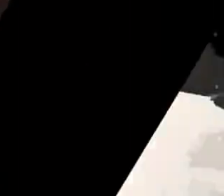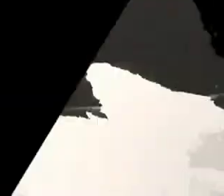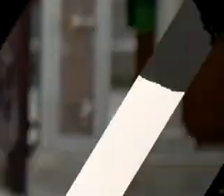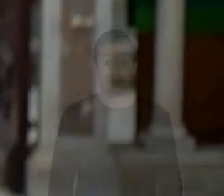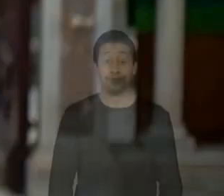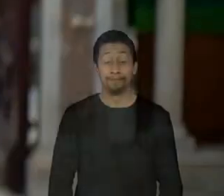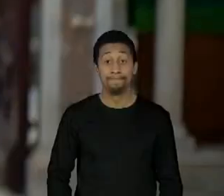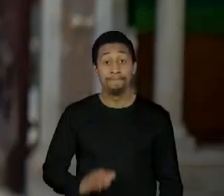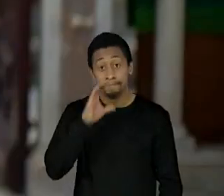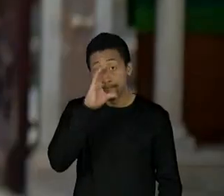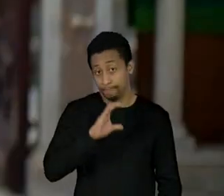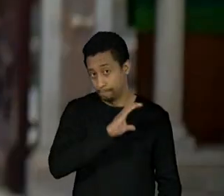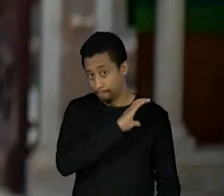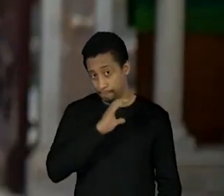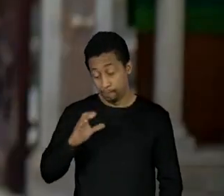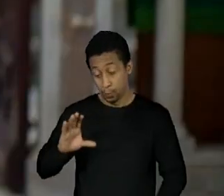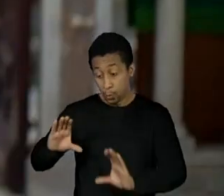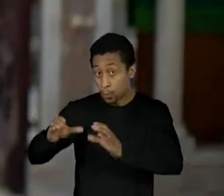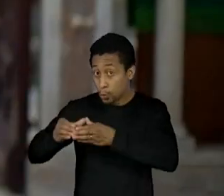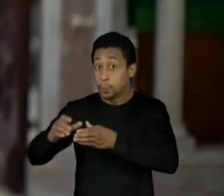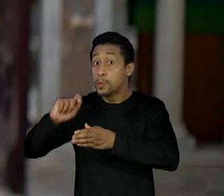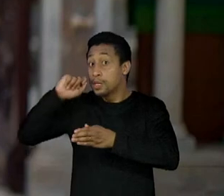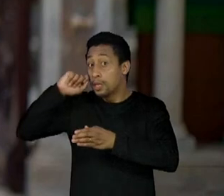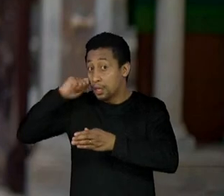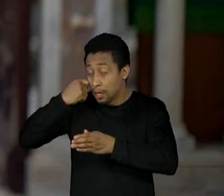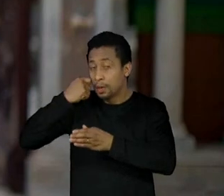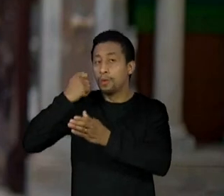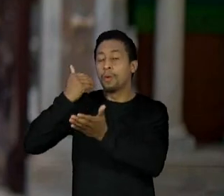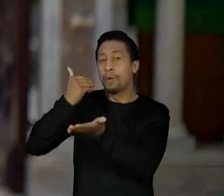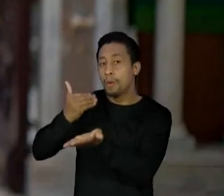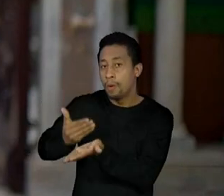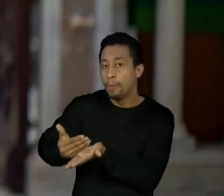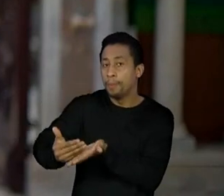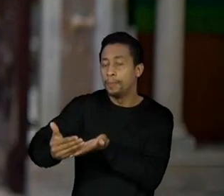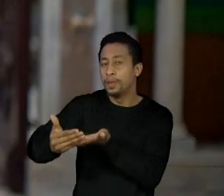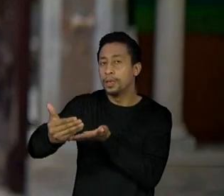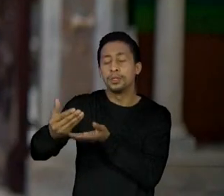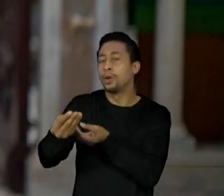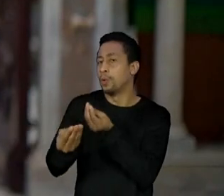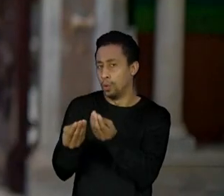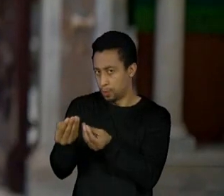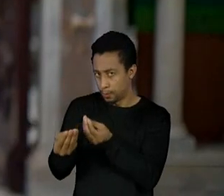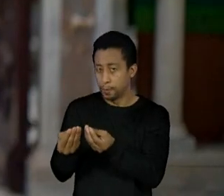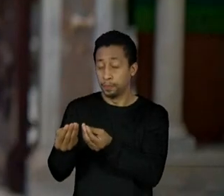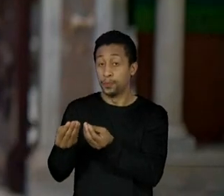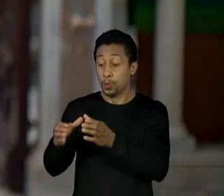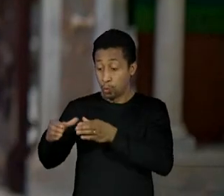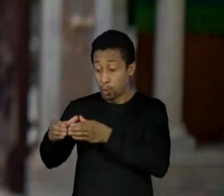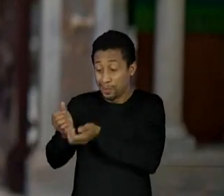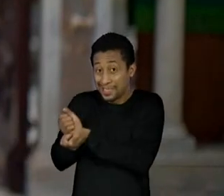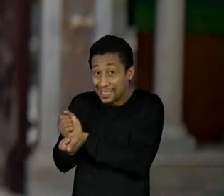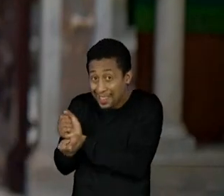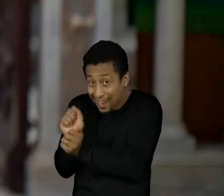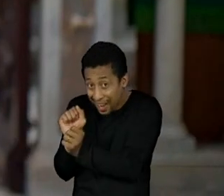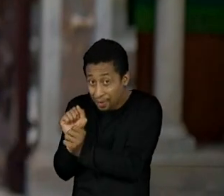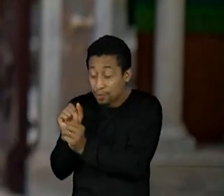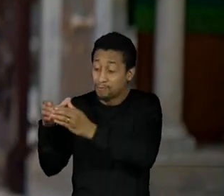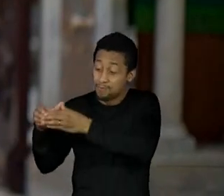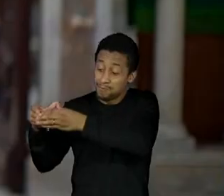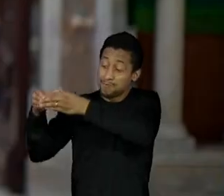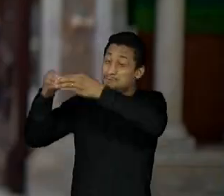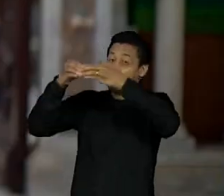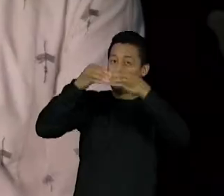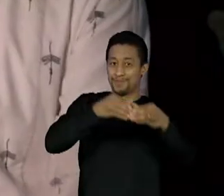O catolicismo negro inicia com a chegada dos escravos